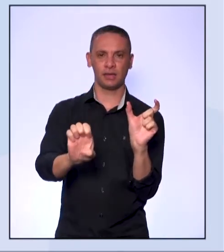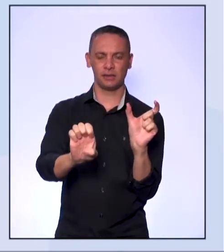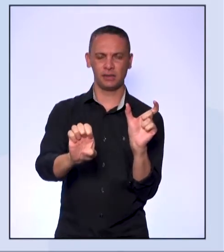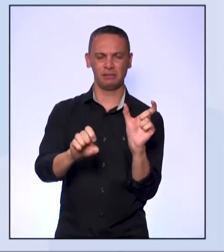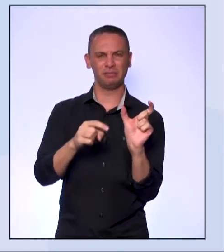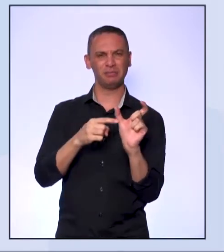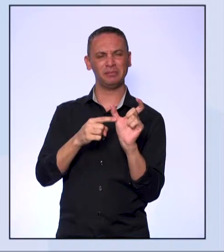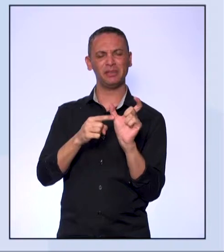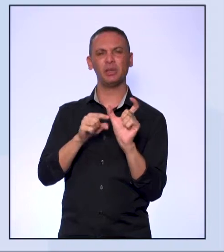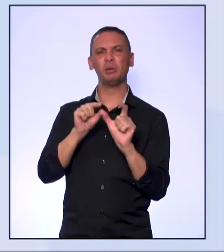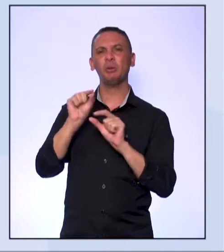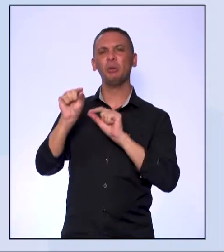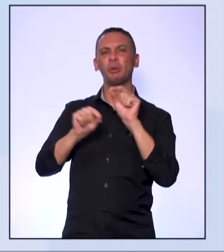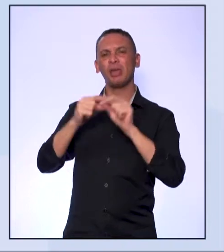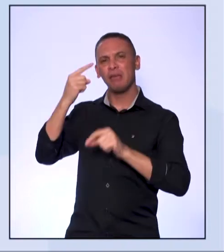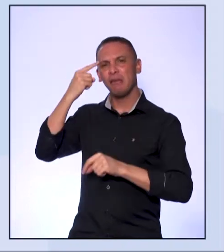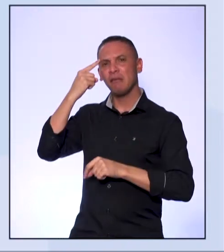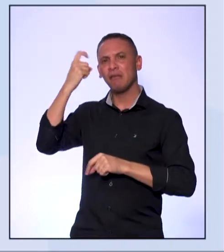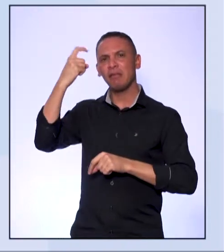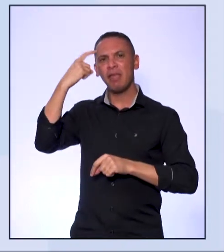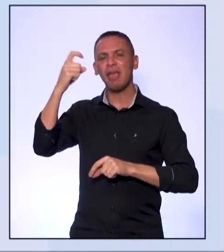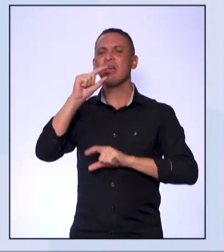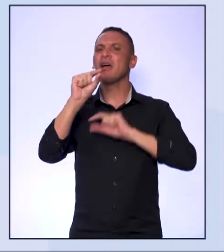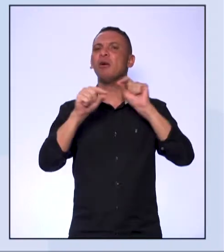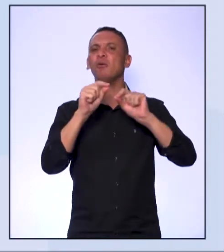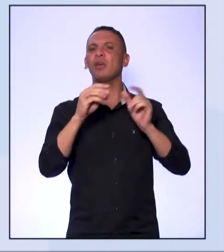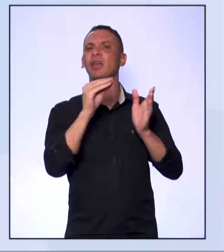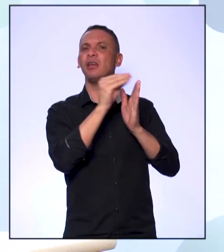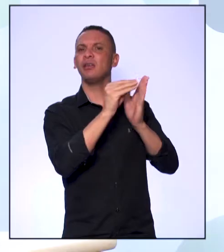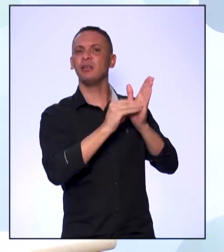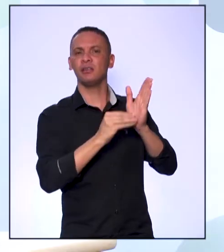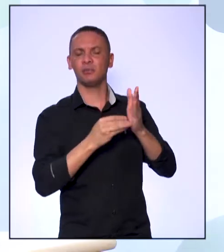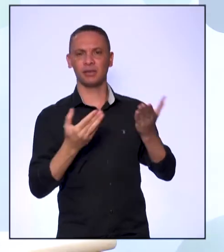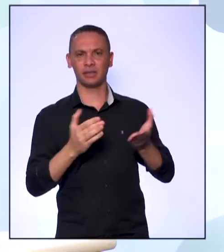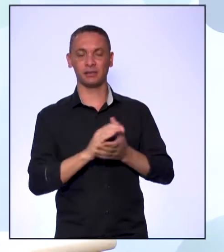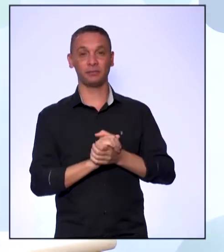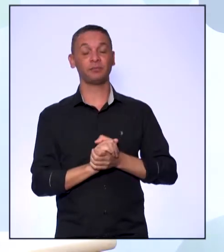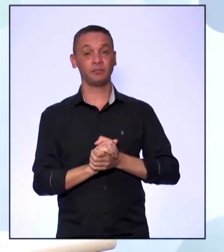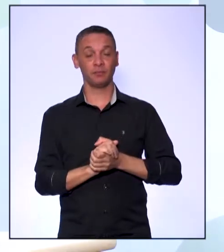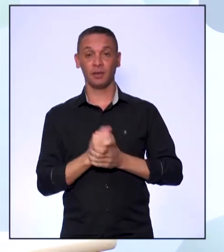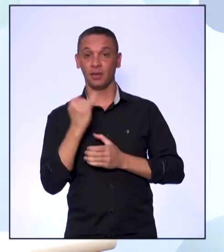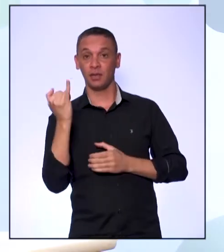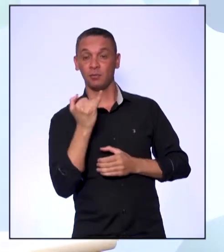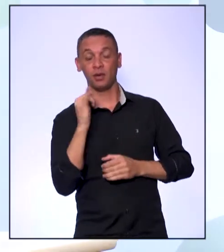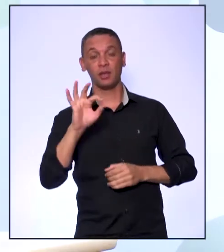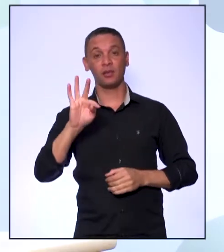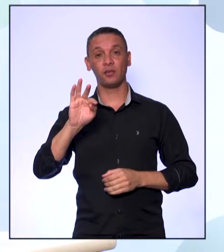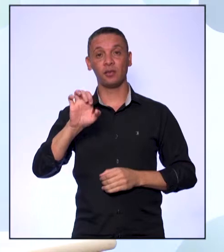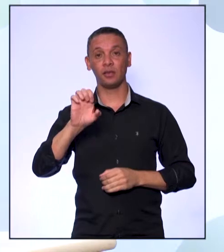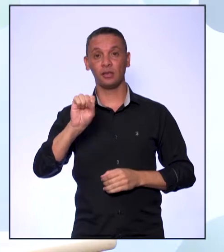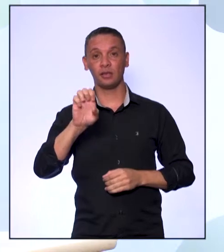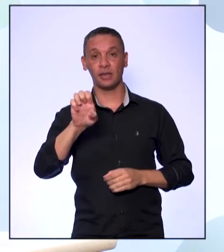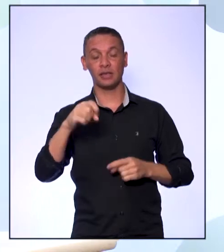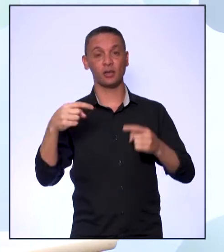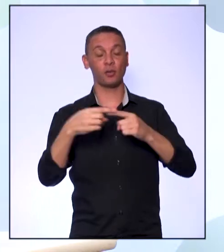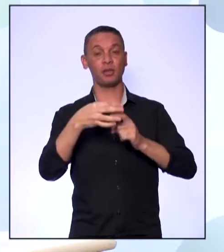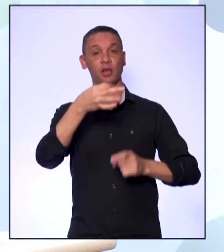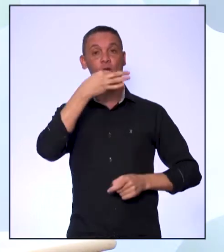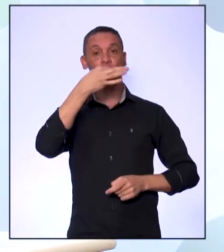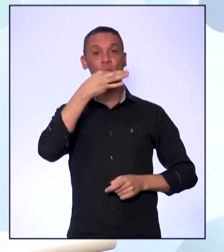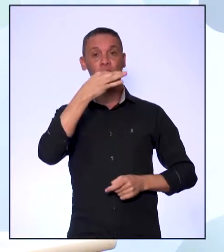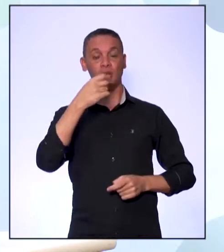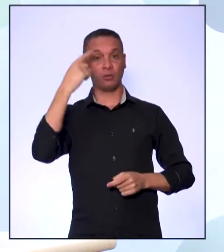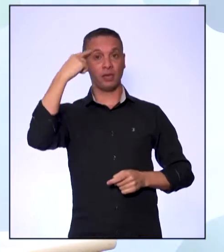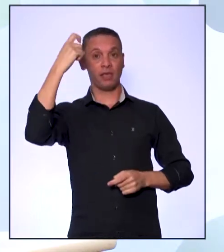a teoria que nós vamos marcar? Então é importante a gente deixar claro uma questão sobre a tese, que ele é o posicionamento. E sobre uma